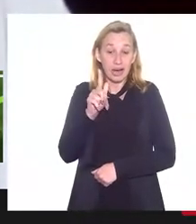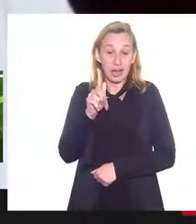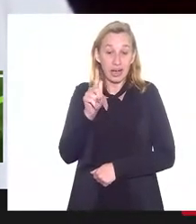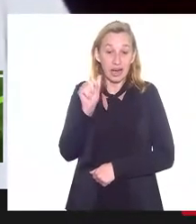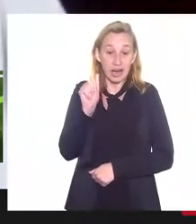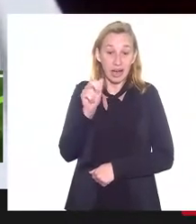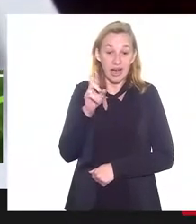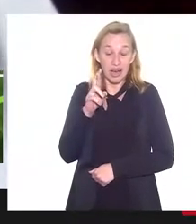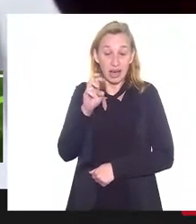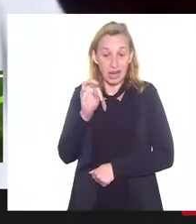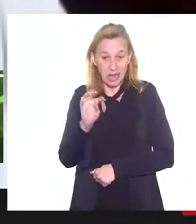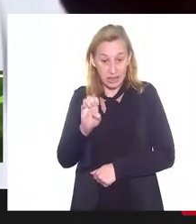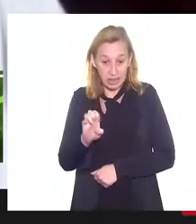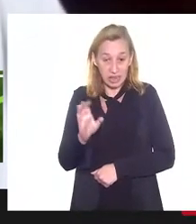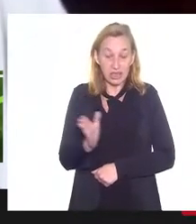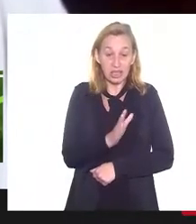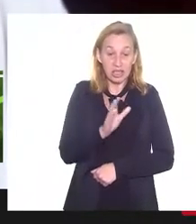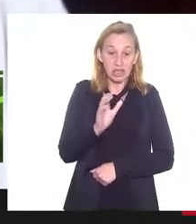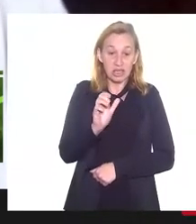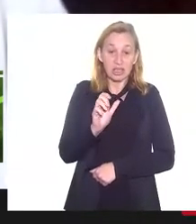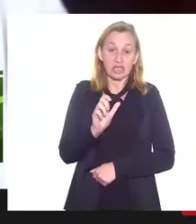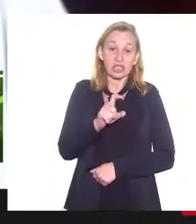minha irmã e amiga, né?